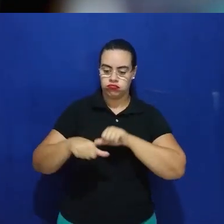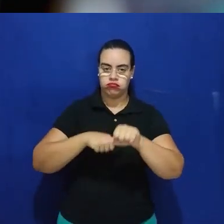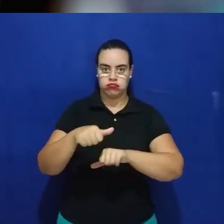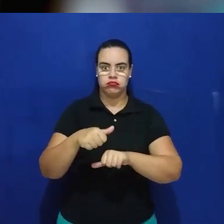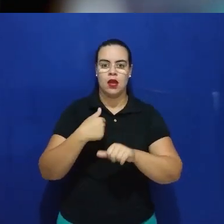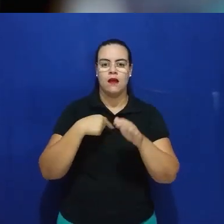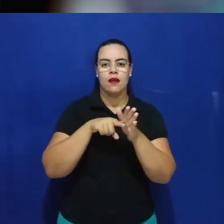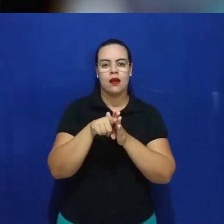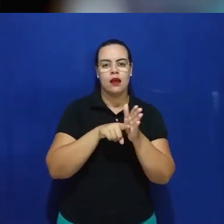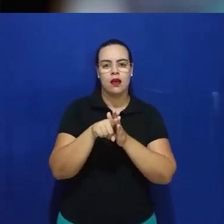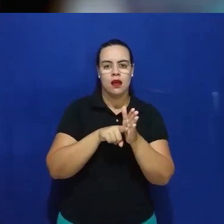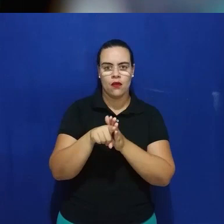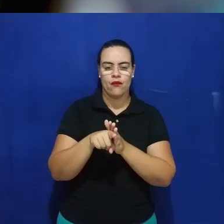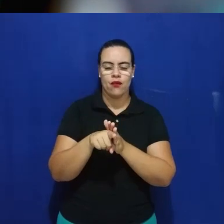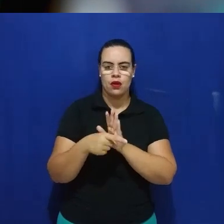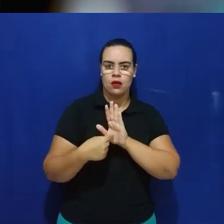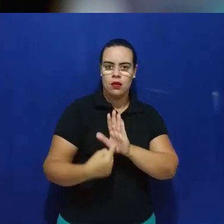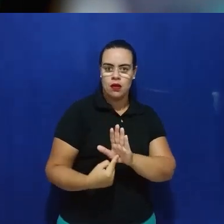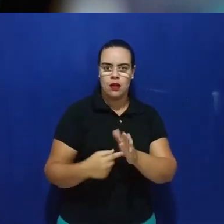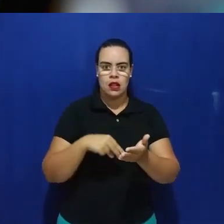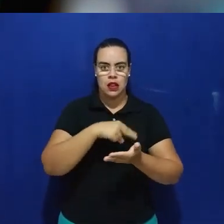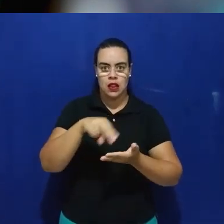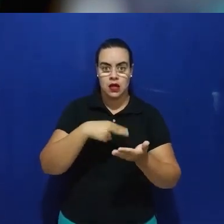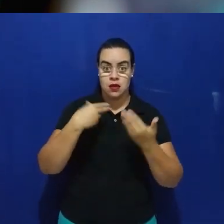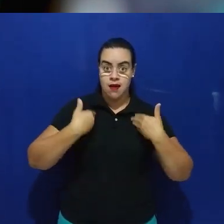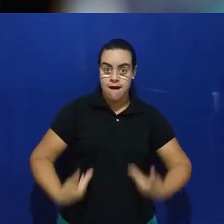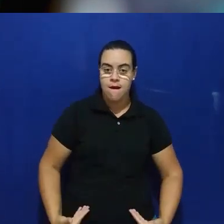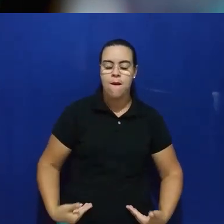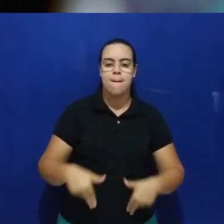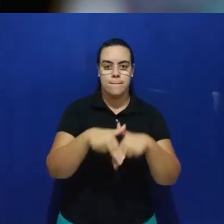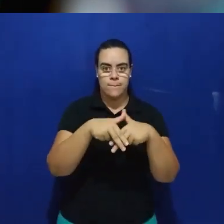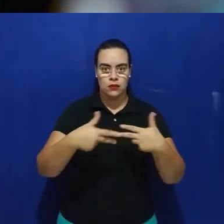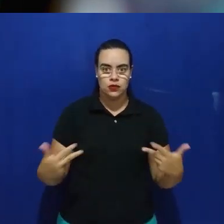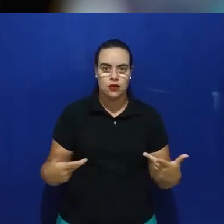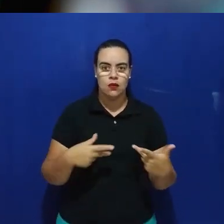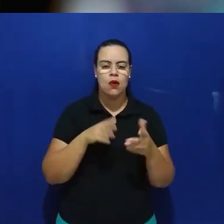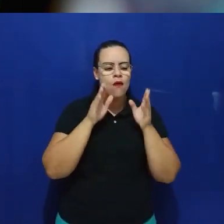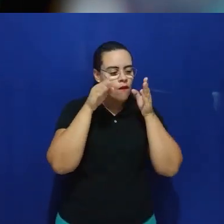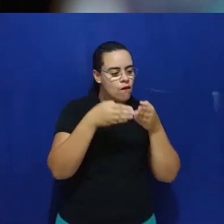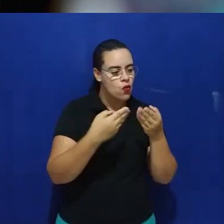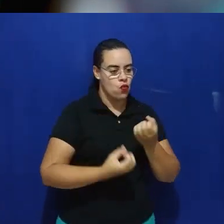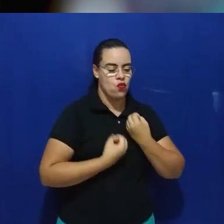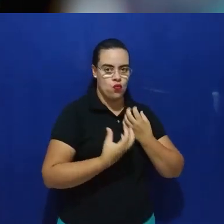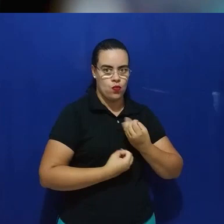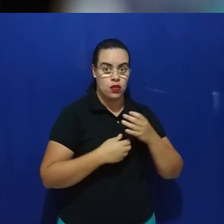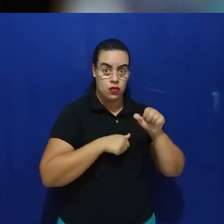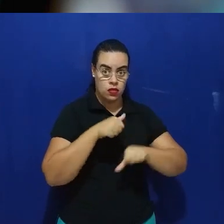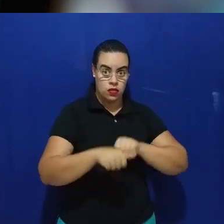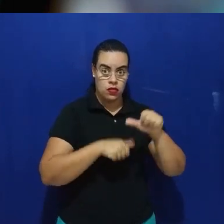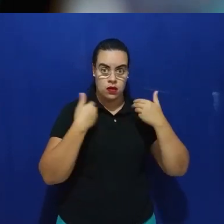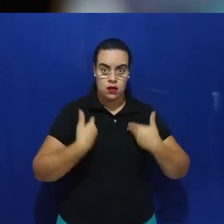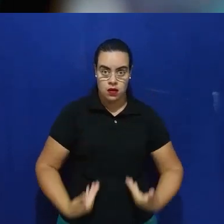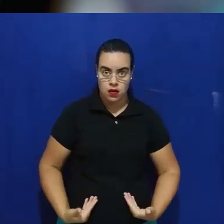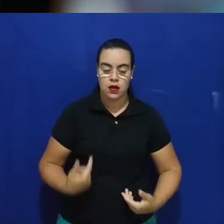performance, dança, corpo e gênero, com ênfase nas poéticas das transformações corporais. Eu